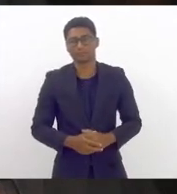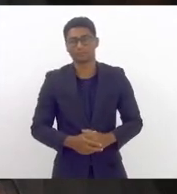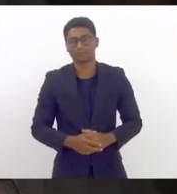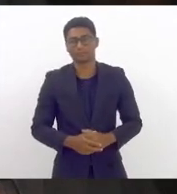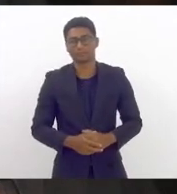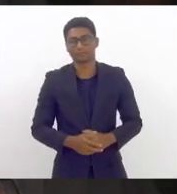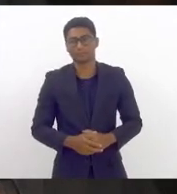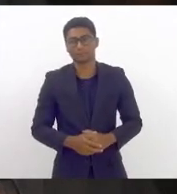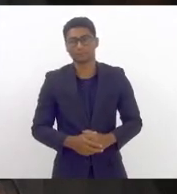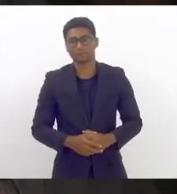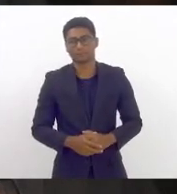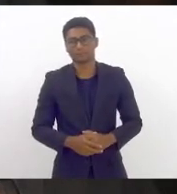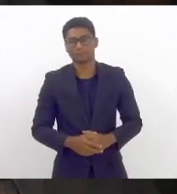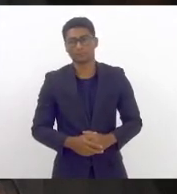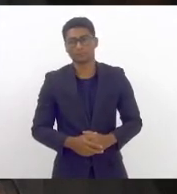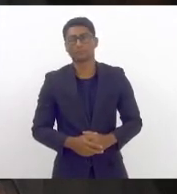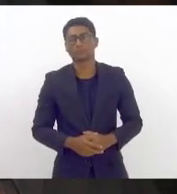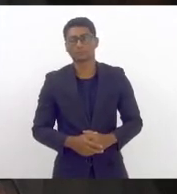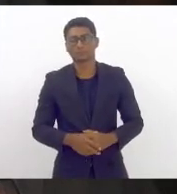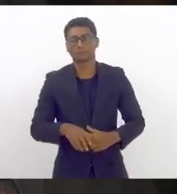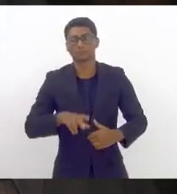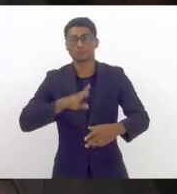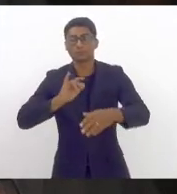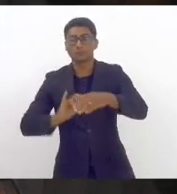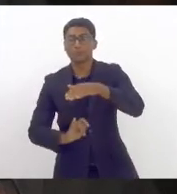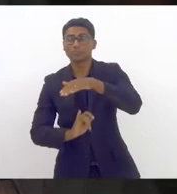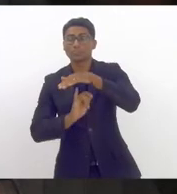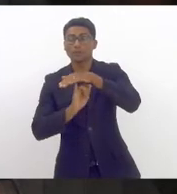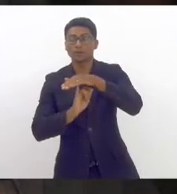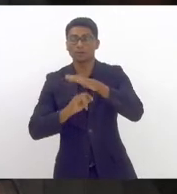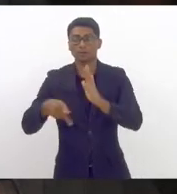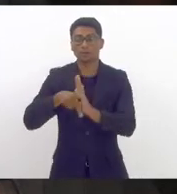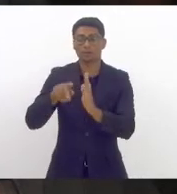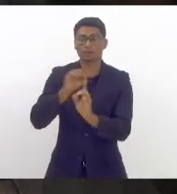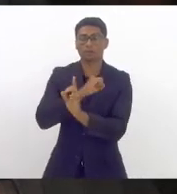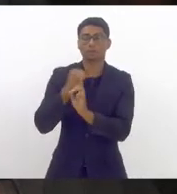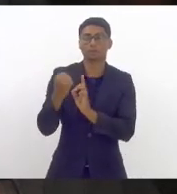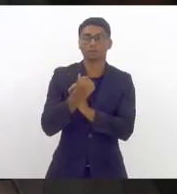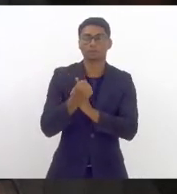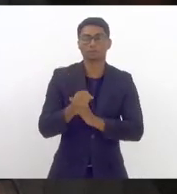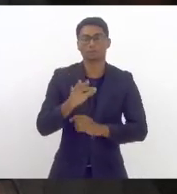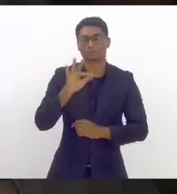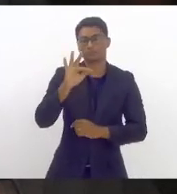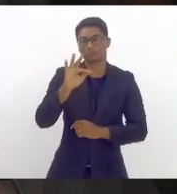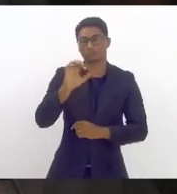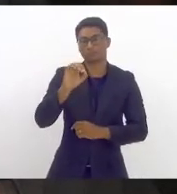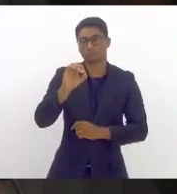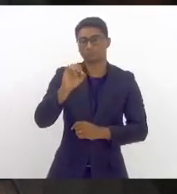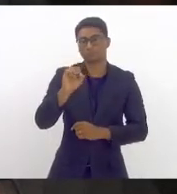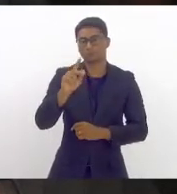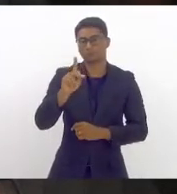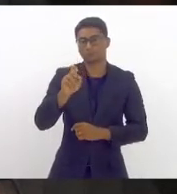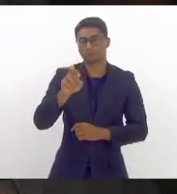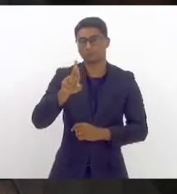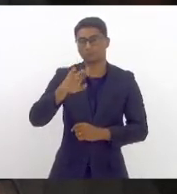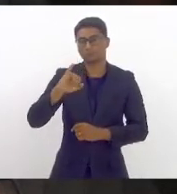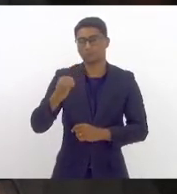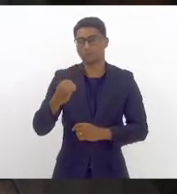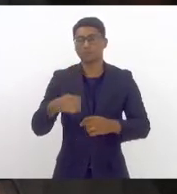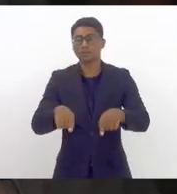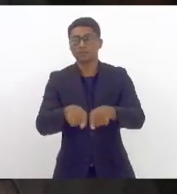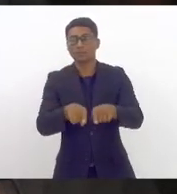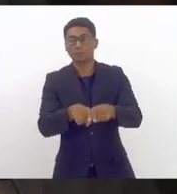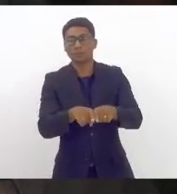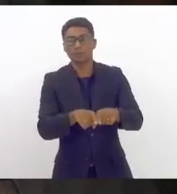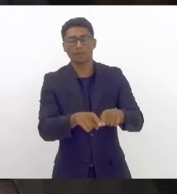participação de entidades da sociedade como as suas pernas e Auditoria Cidadã